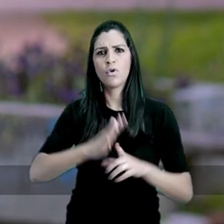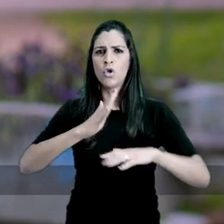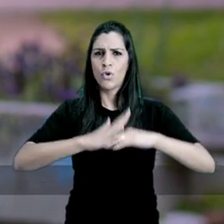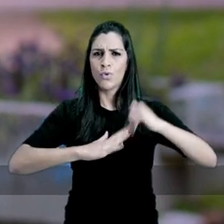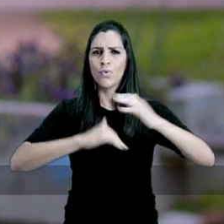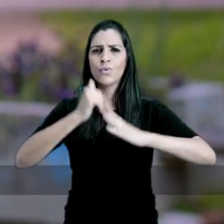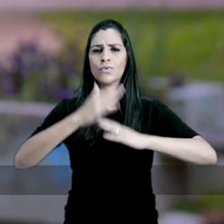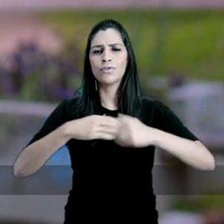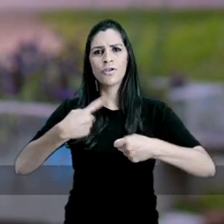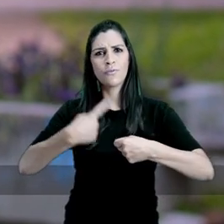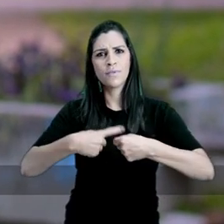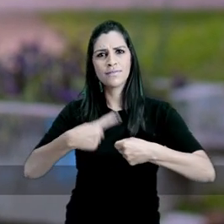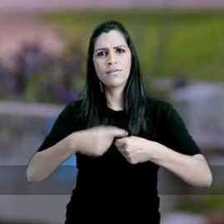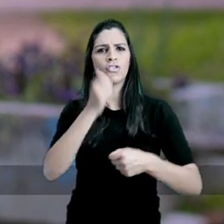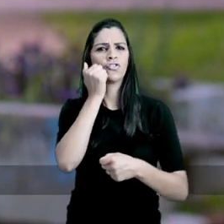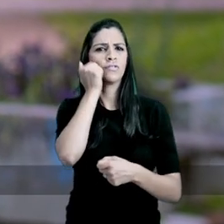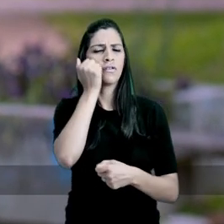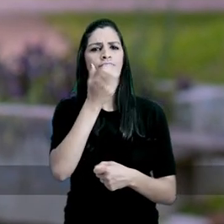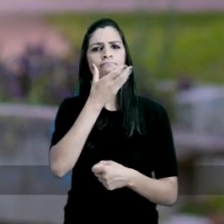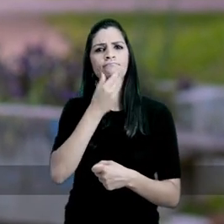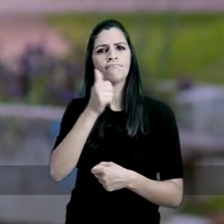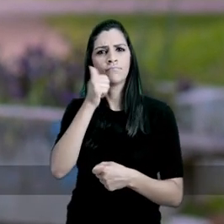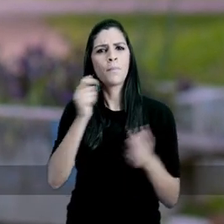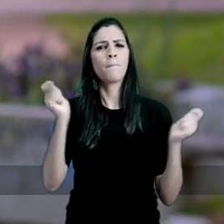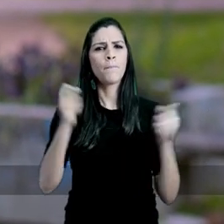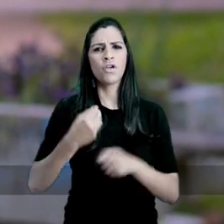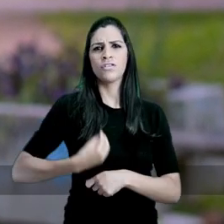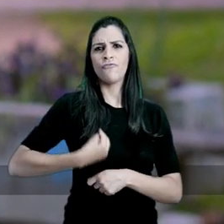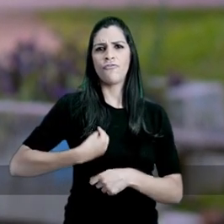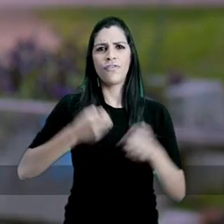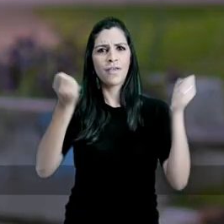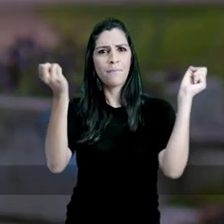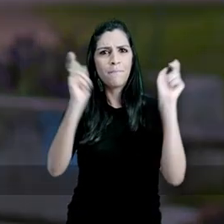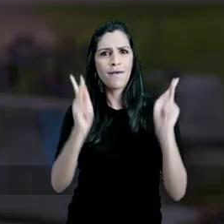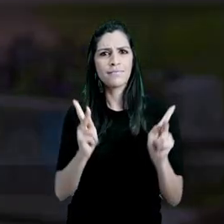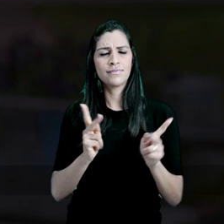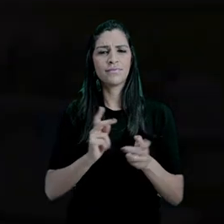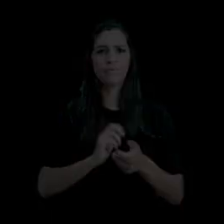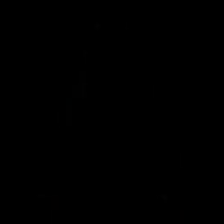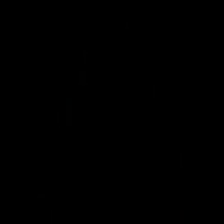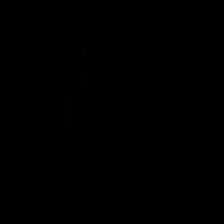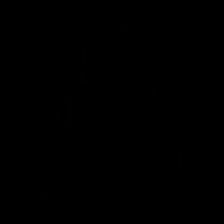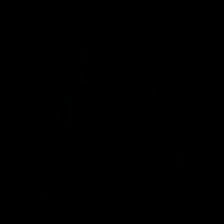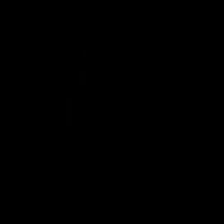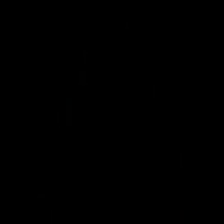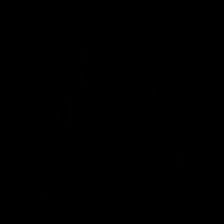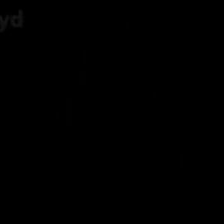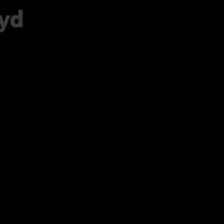antirracista e construirmos uma cidade em que negras e negros possam viver em paz.